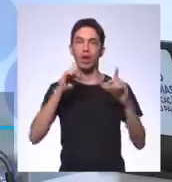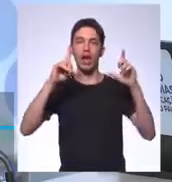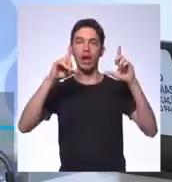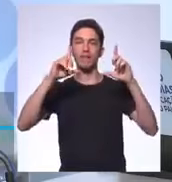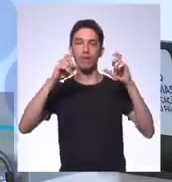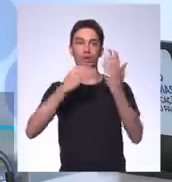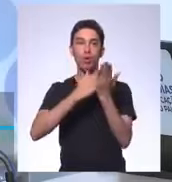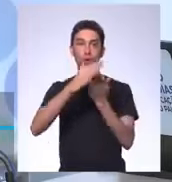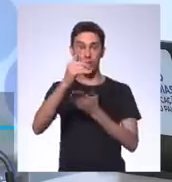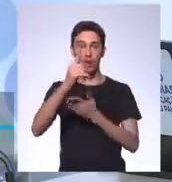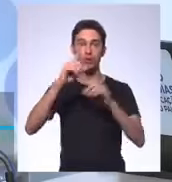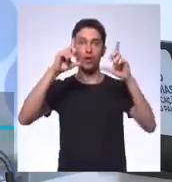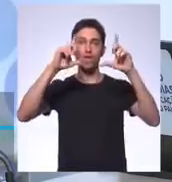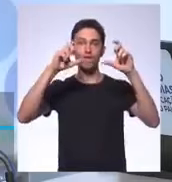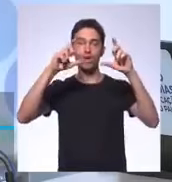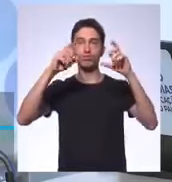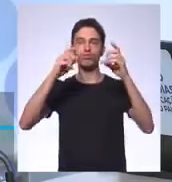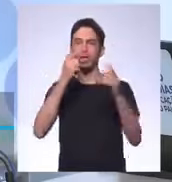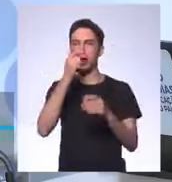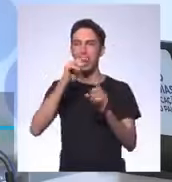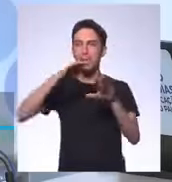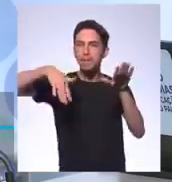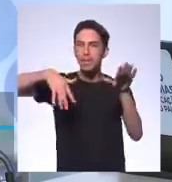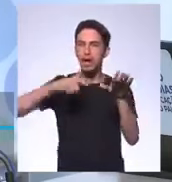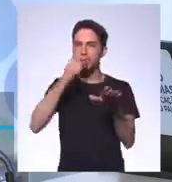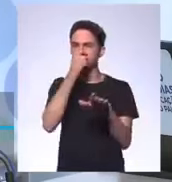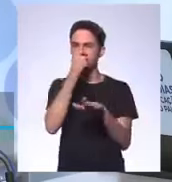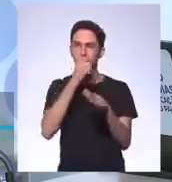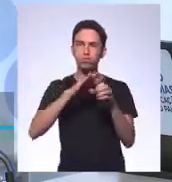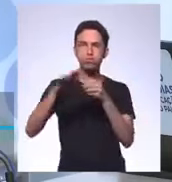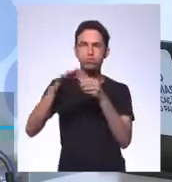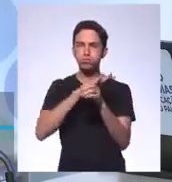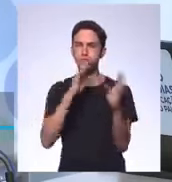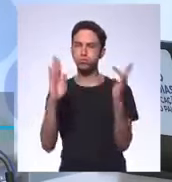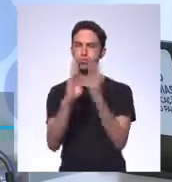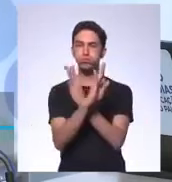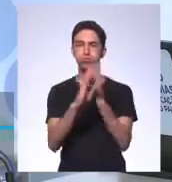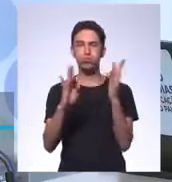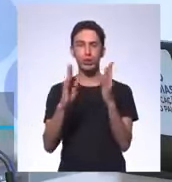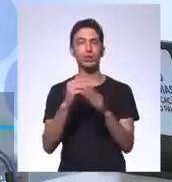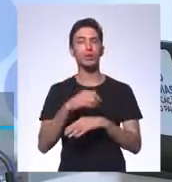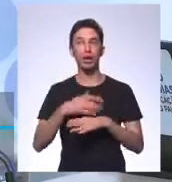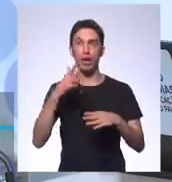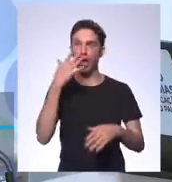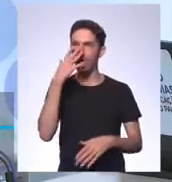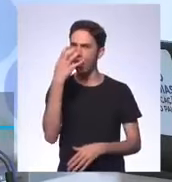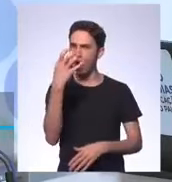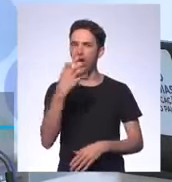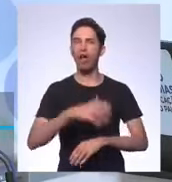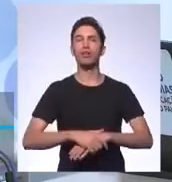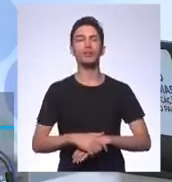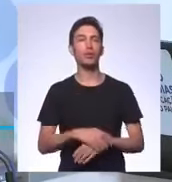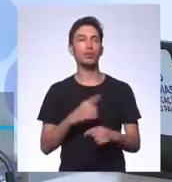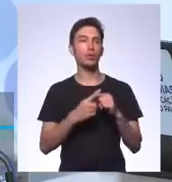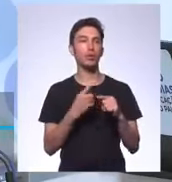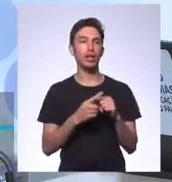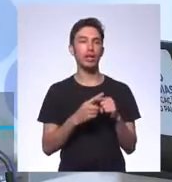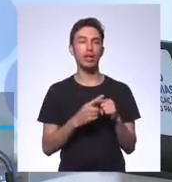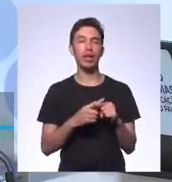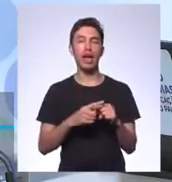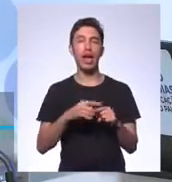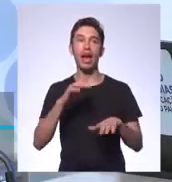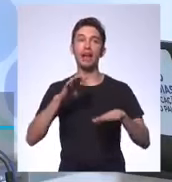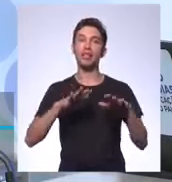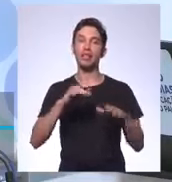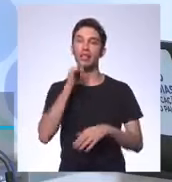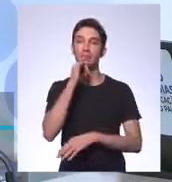atenção. Por que eu estou falando isso? Isso é o que eu pensei, seria a minha intenção. Ao mesmo tempo que vocês viram